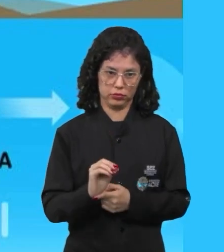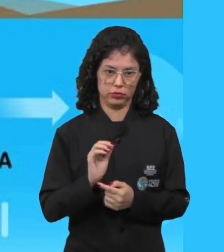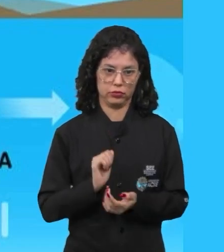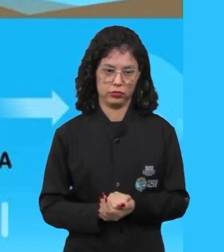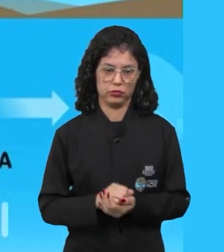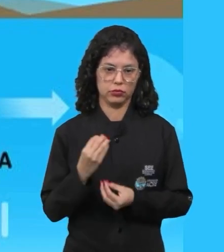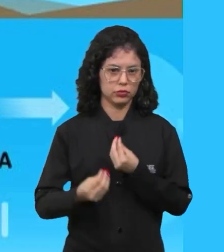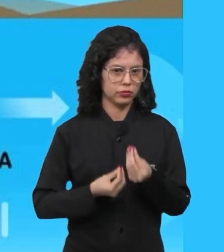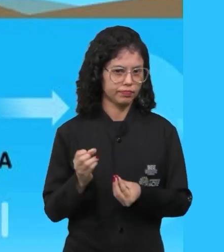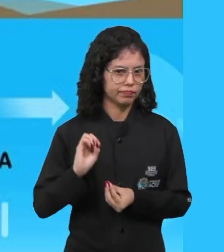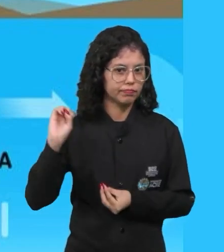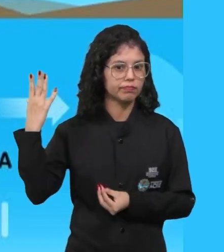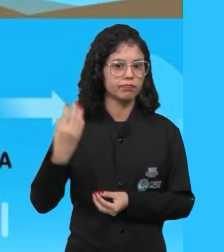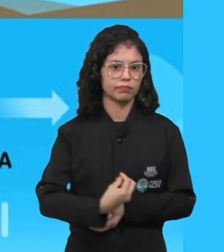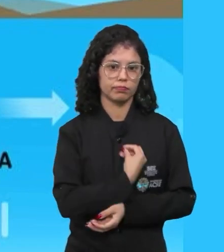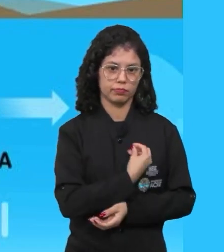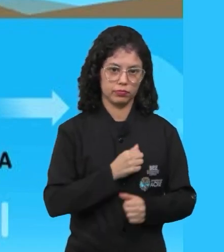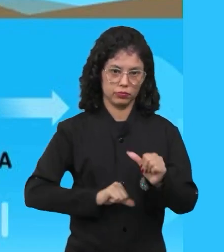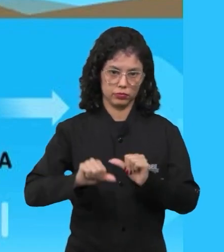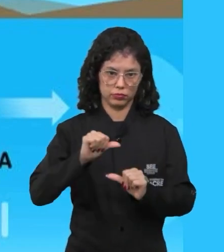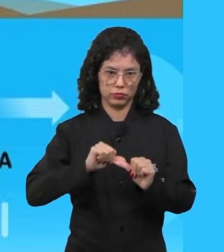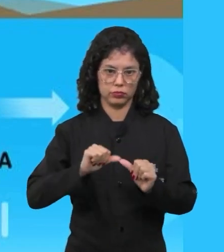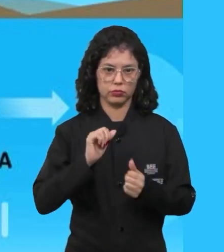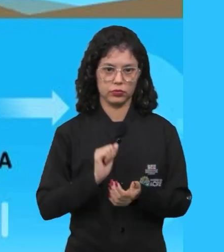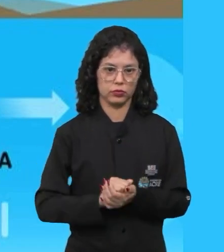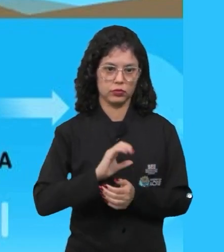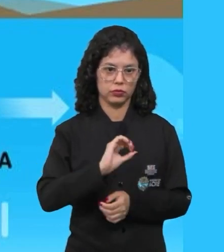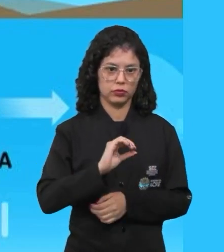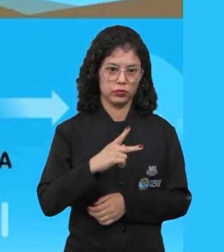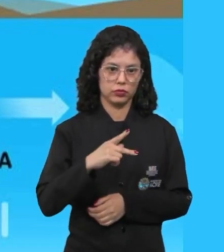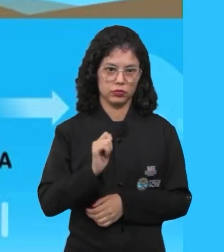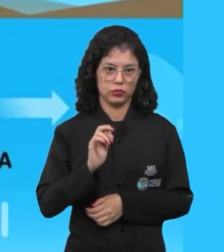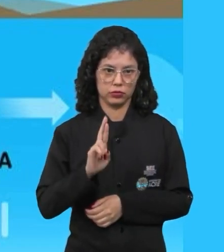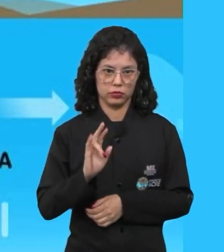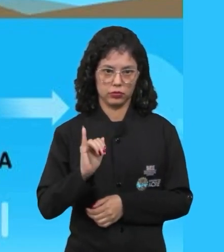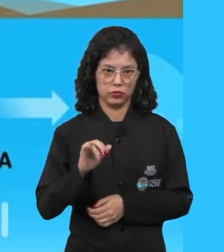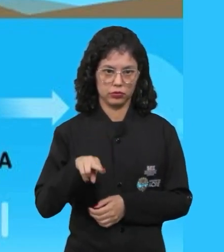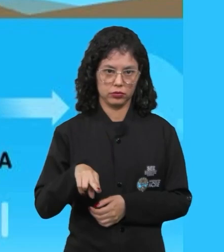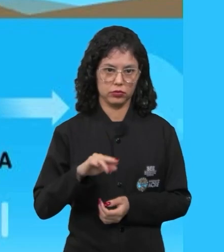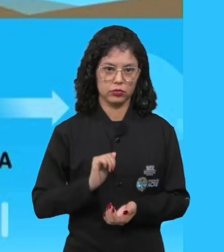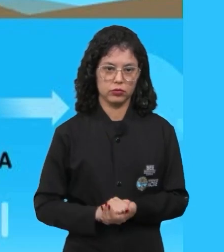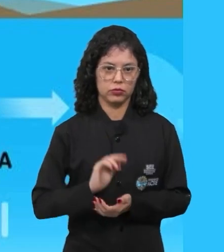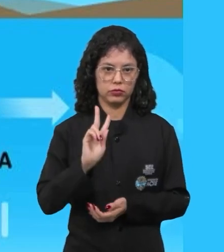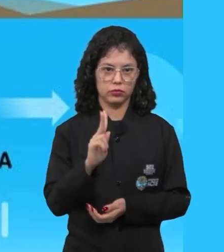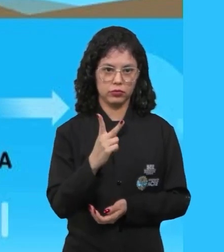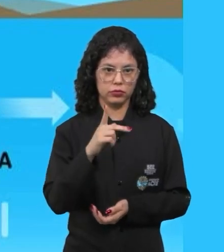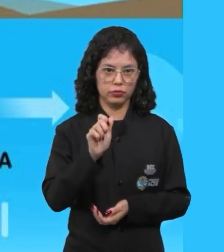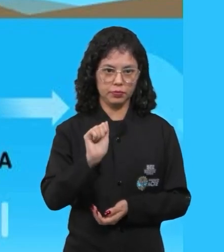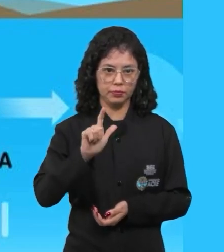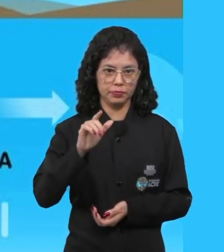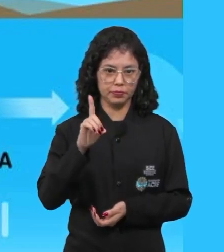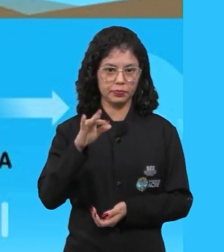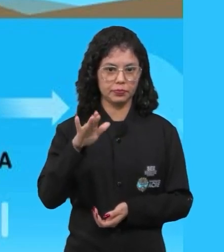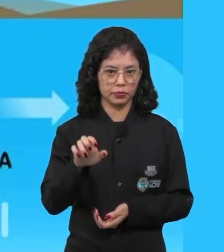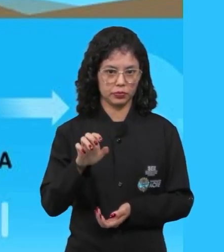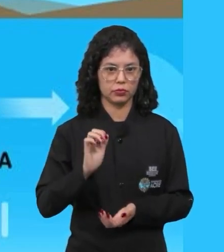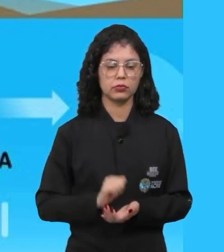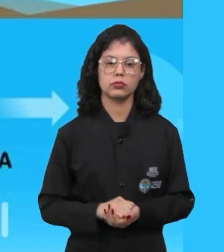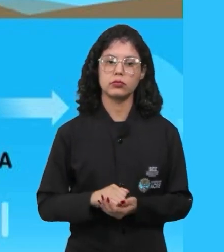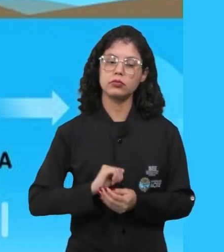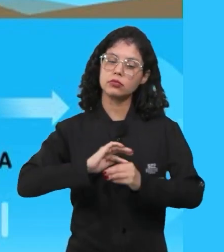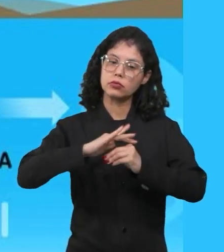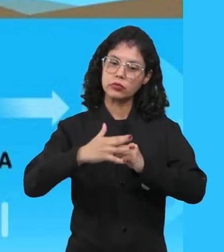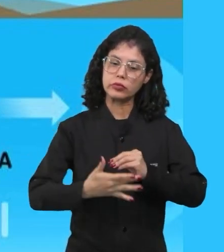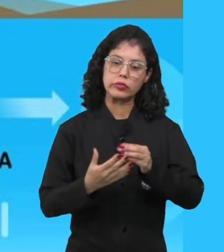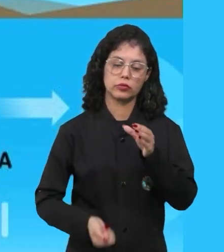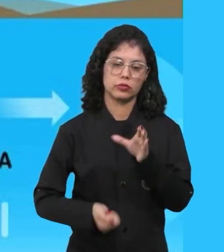né, a formação ali da vida, segundo essa teoria de Oparin e Haldane. Então ali com essa atmosfera ali da Terra